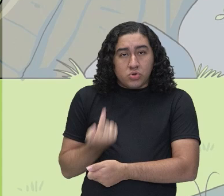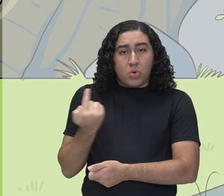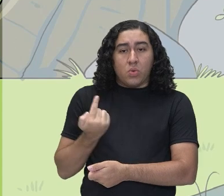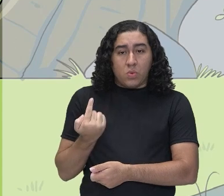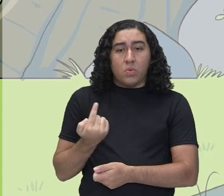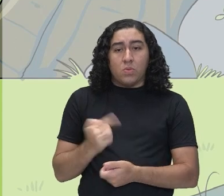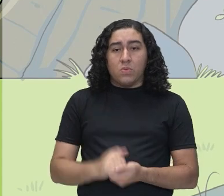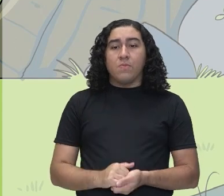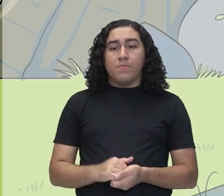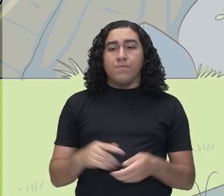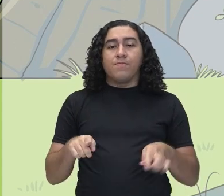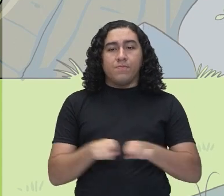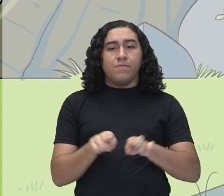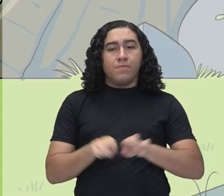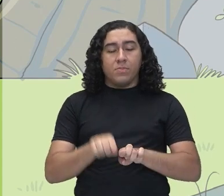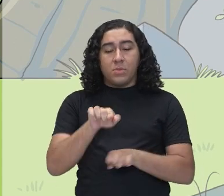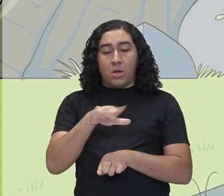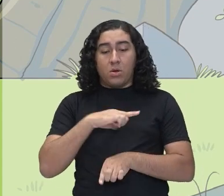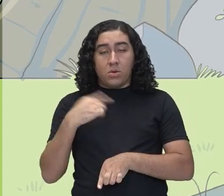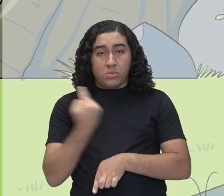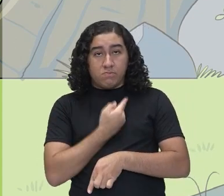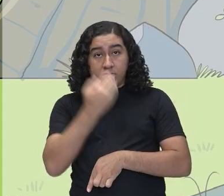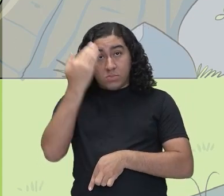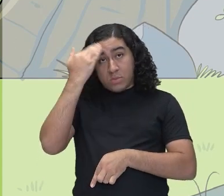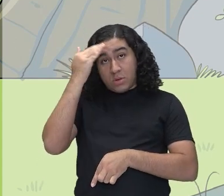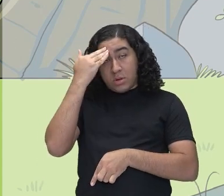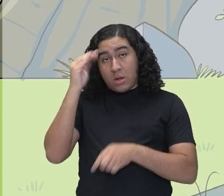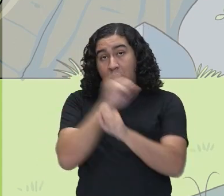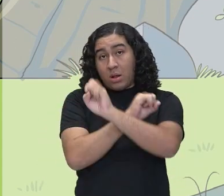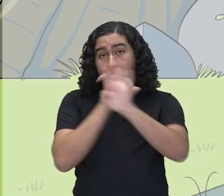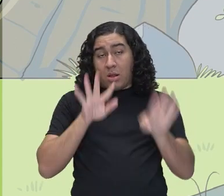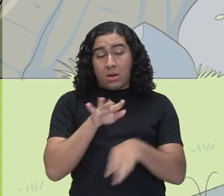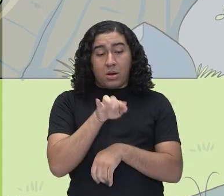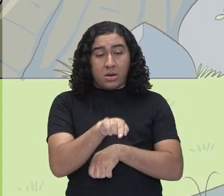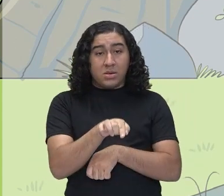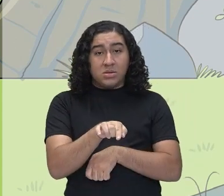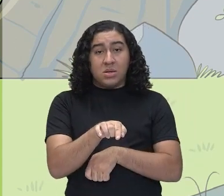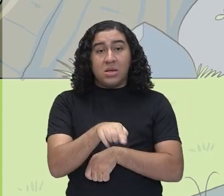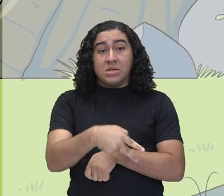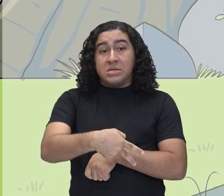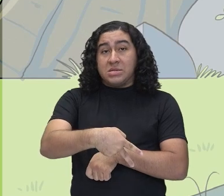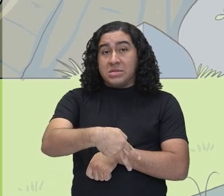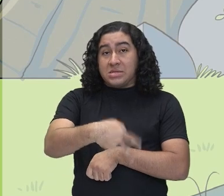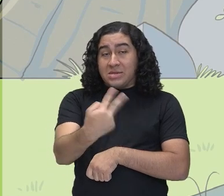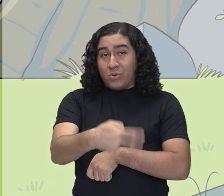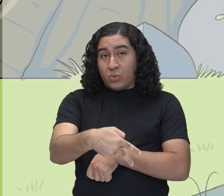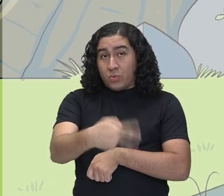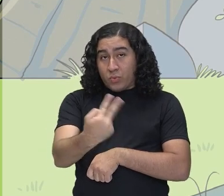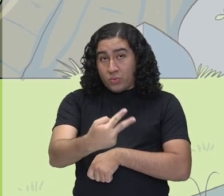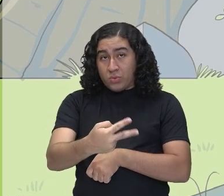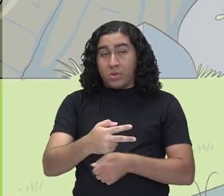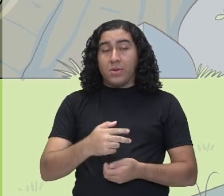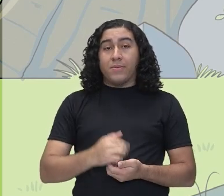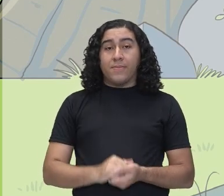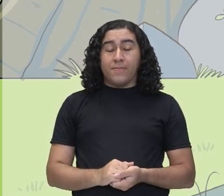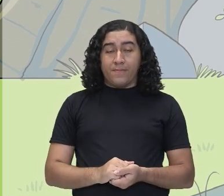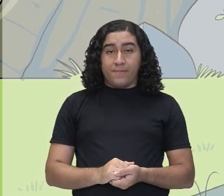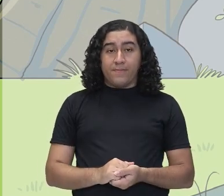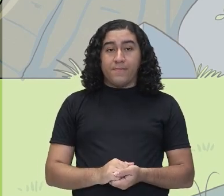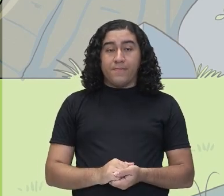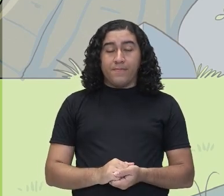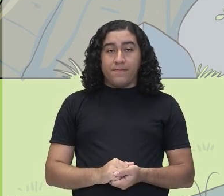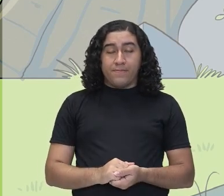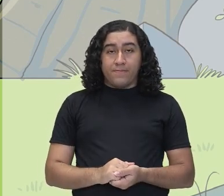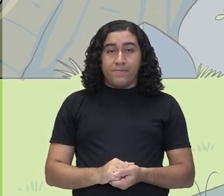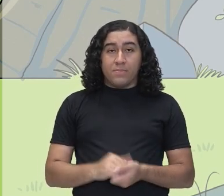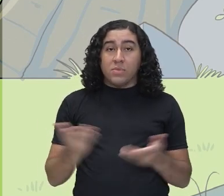a gente vai aprender muita coisa hoje sobre a primeira geração. E vamos começar, né,